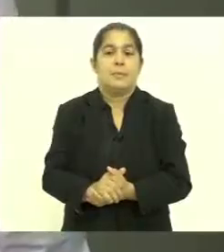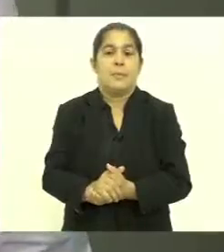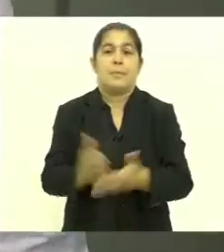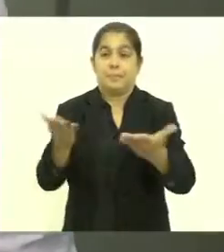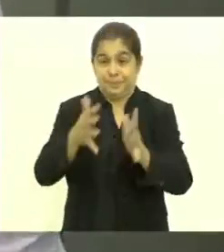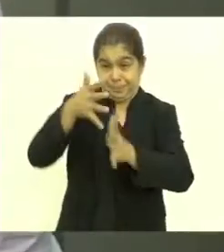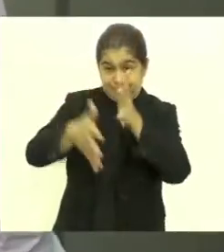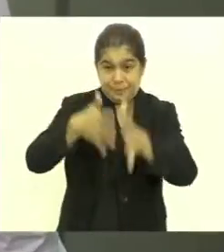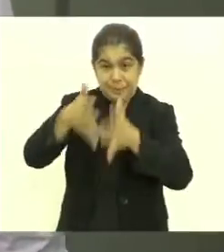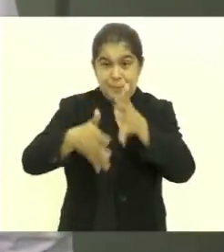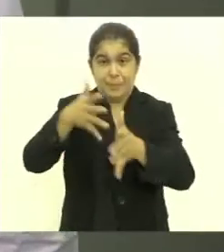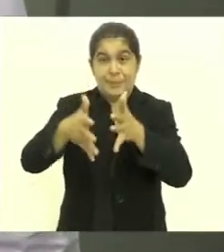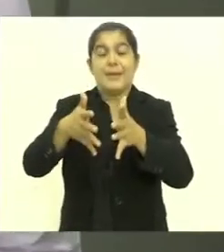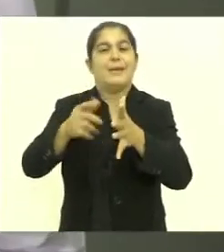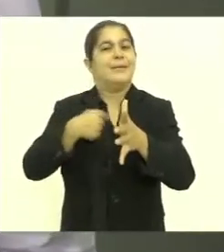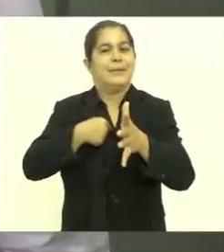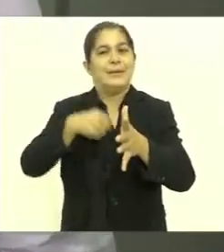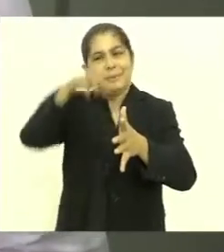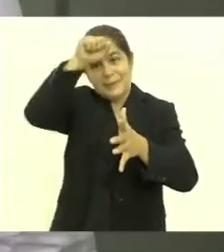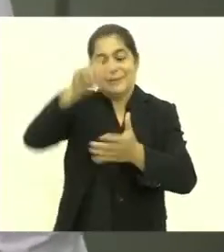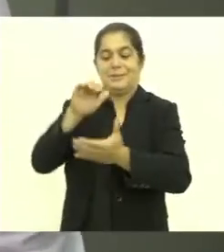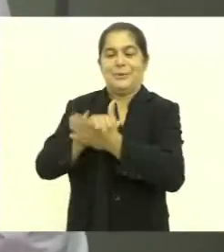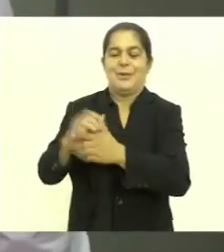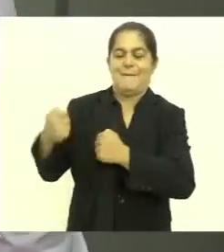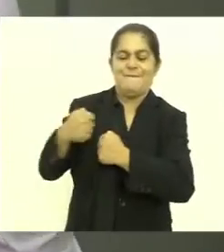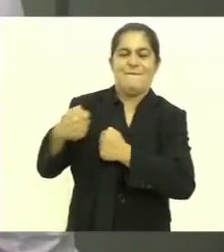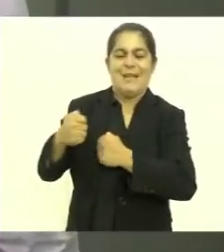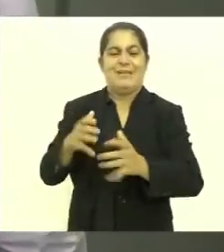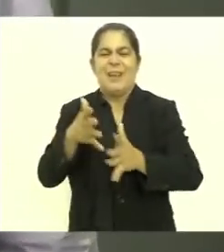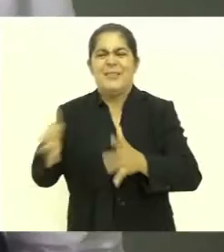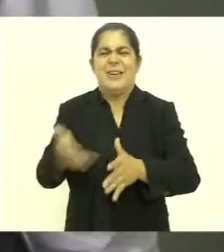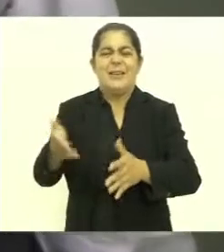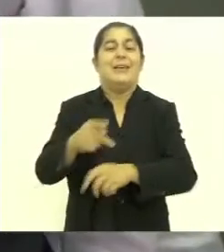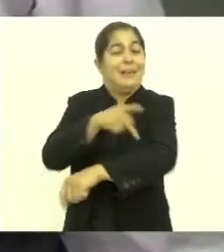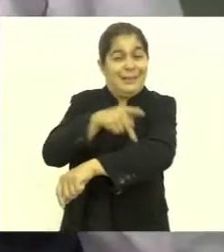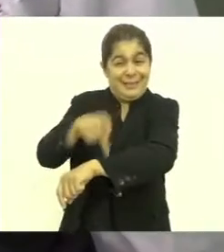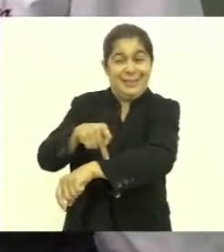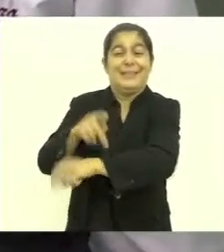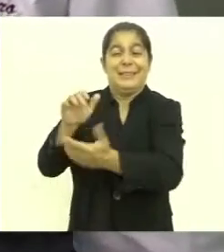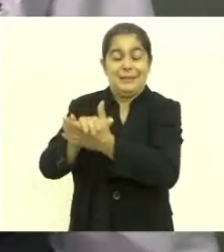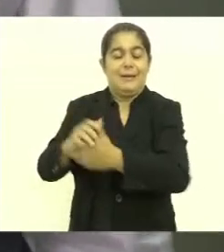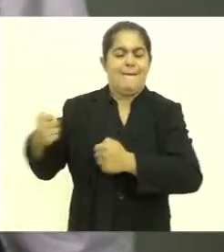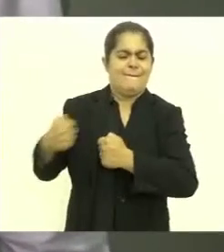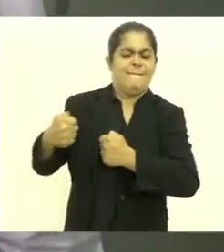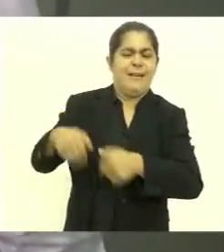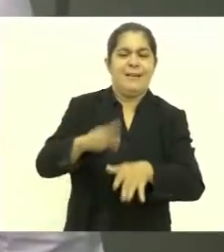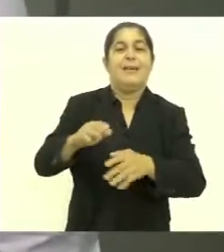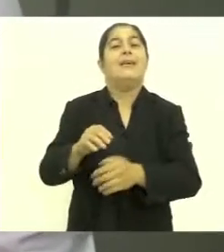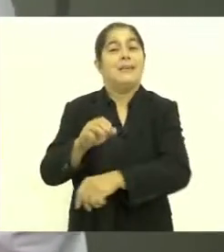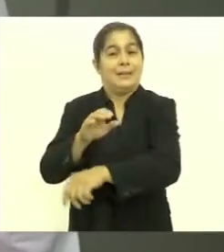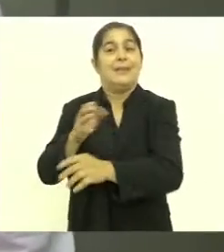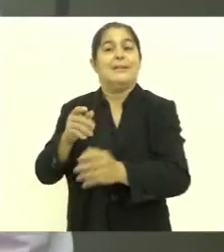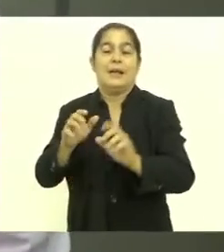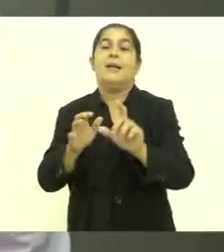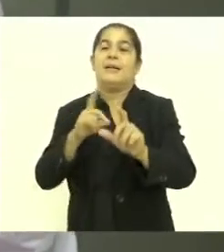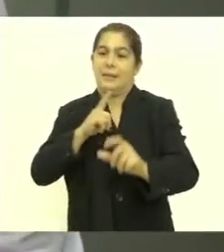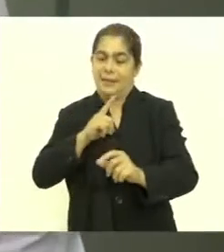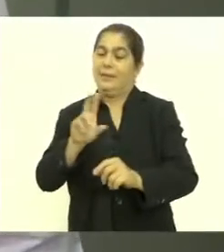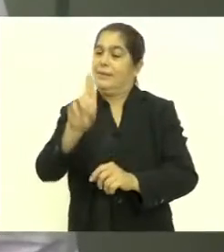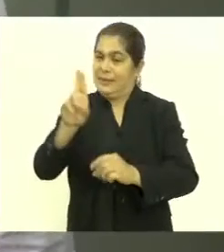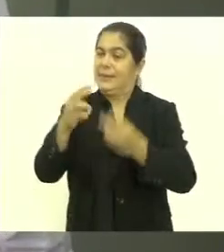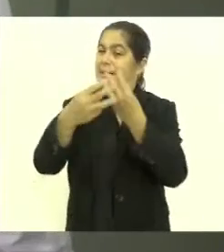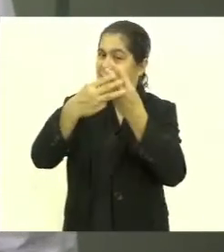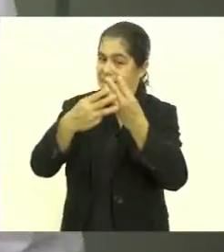hoje. E a Libras entrou na minha vida através da minha esposa. Ela é pedagoga e também está